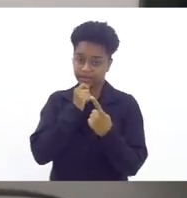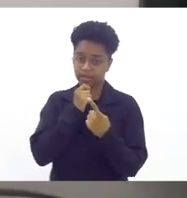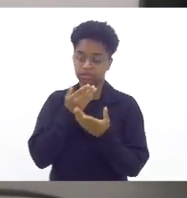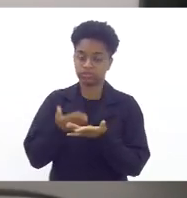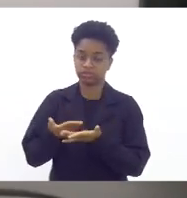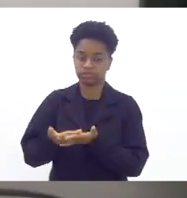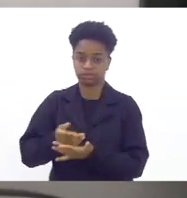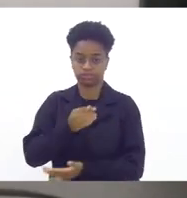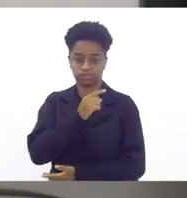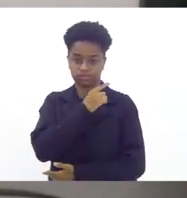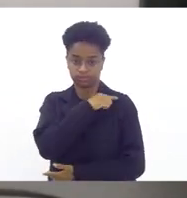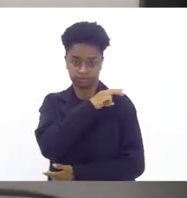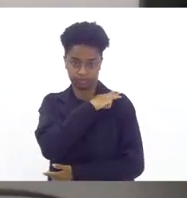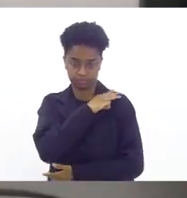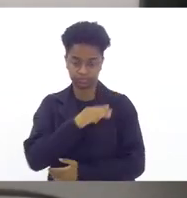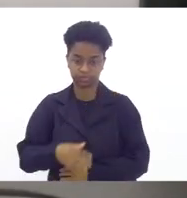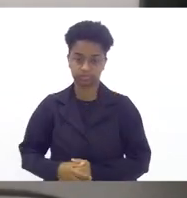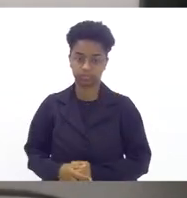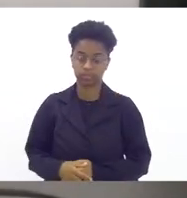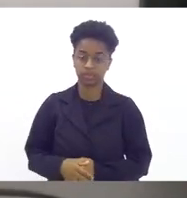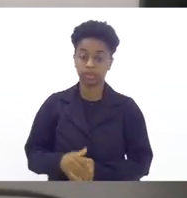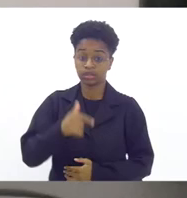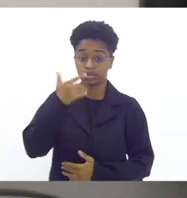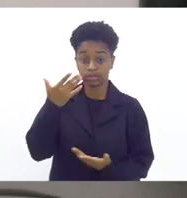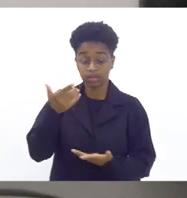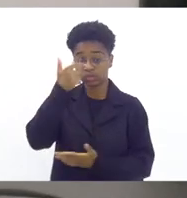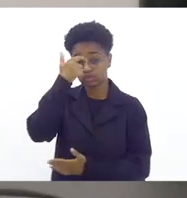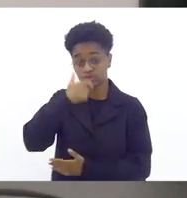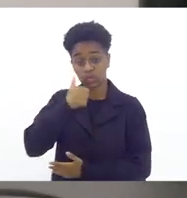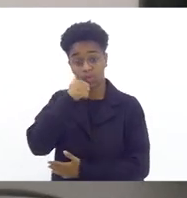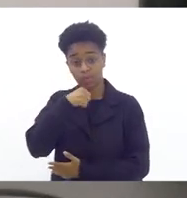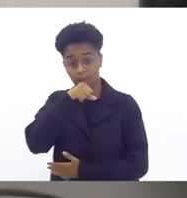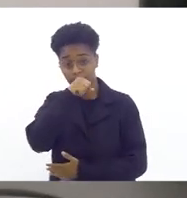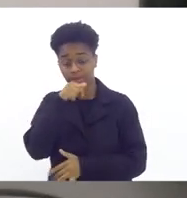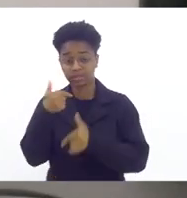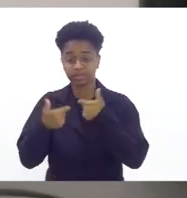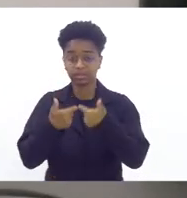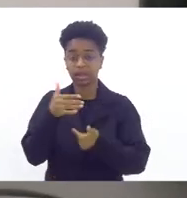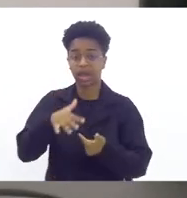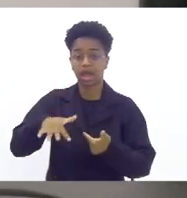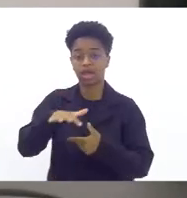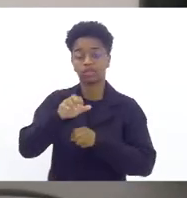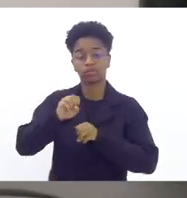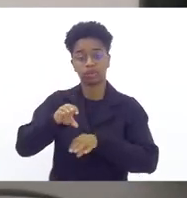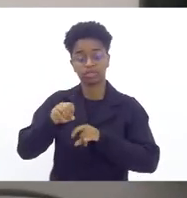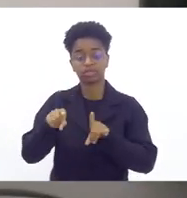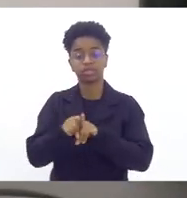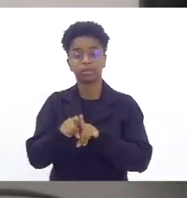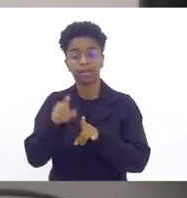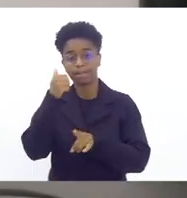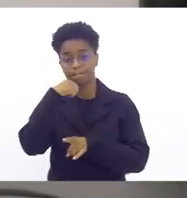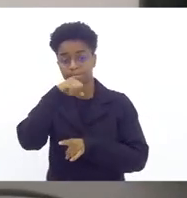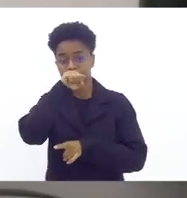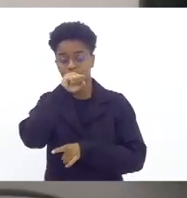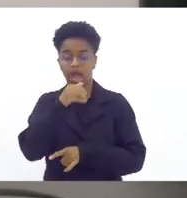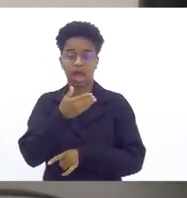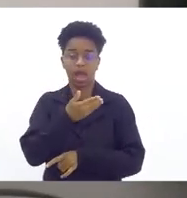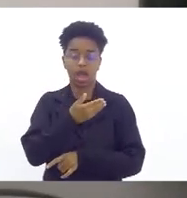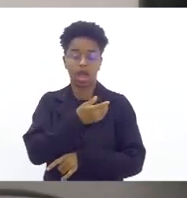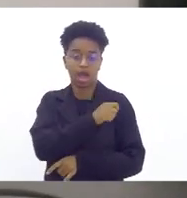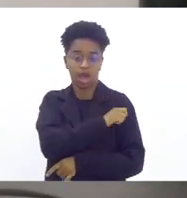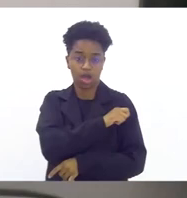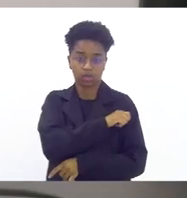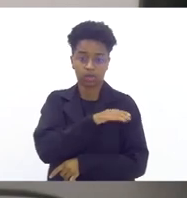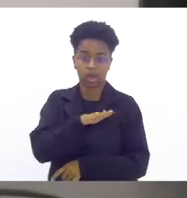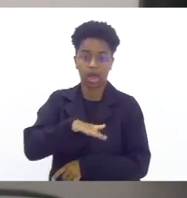médio. E sou uma mãe, além de trabalhadora da educação, mãe de aluno da rede estadual,